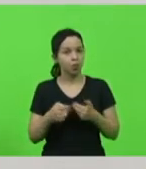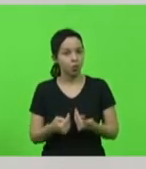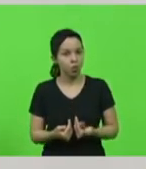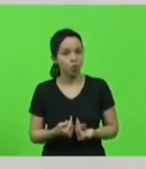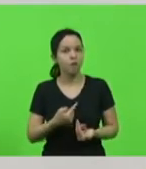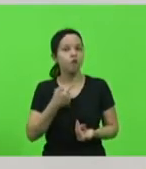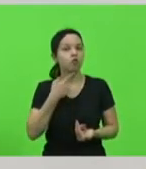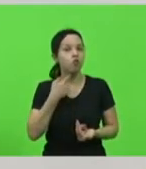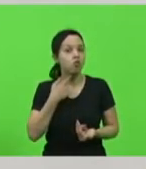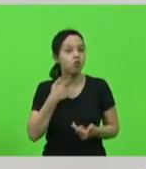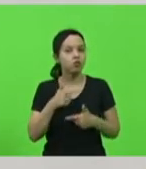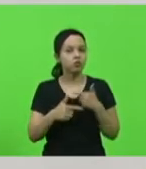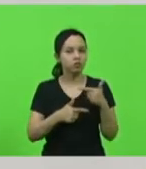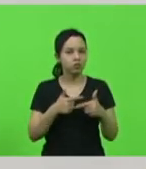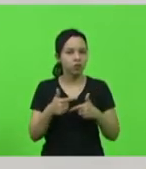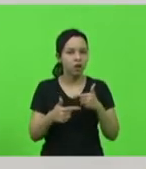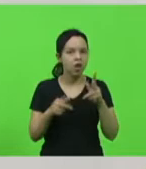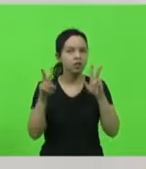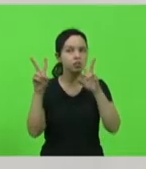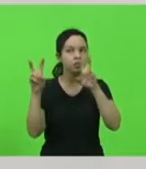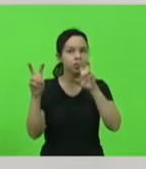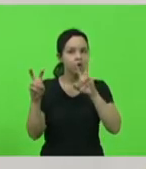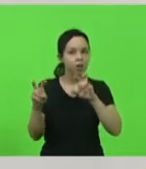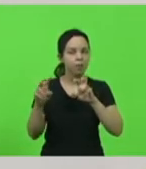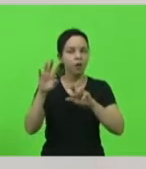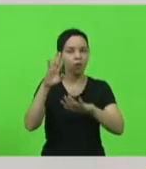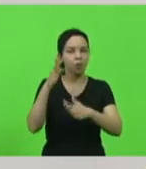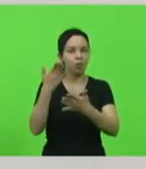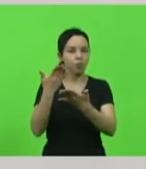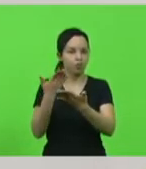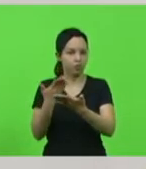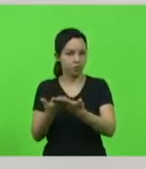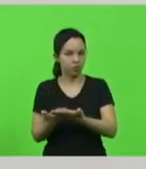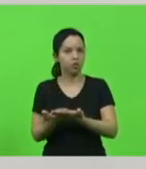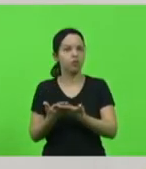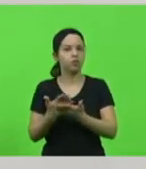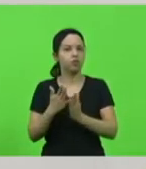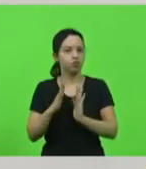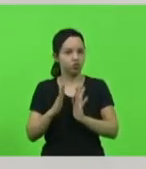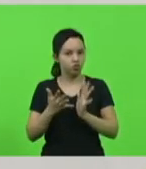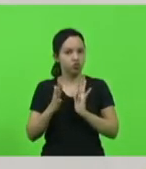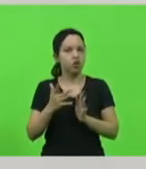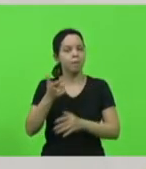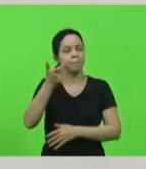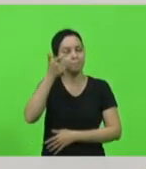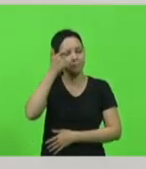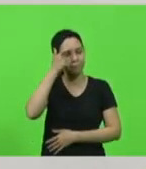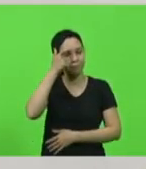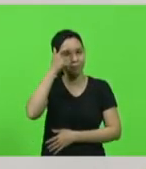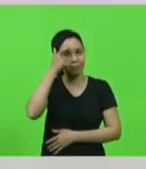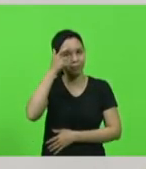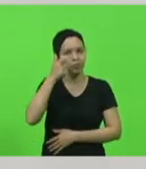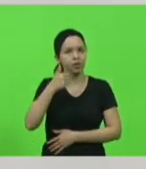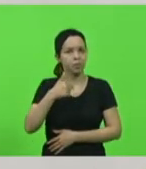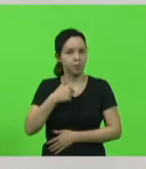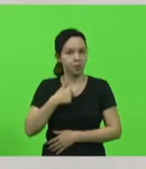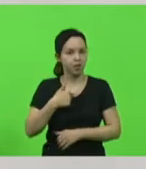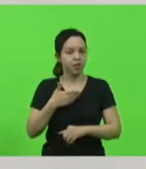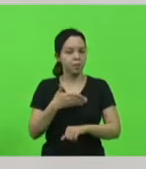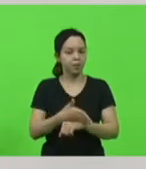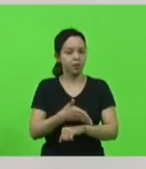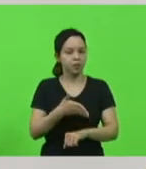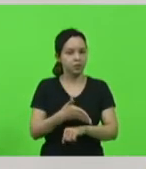por bandeiras que acredito, é que já tinha em mente que a minha passagem